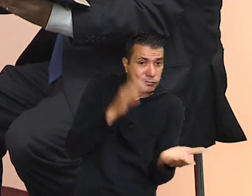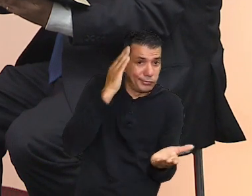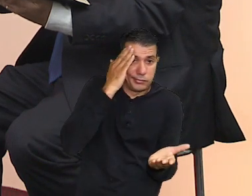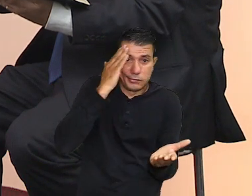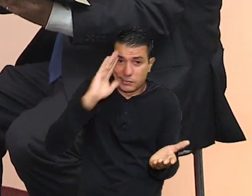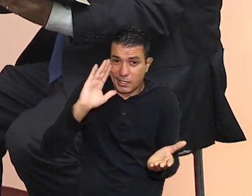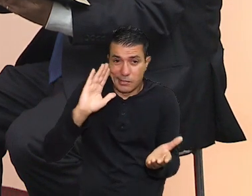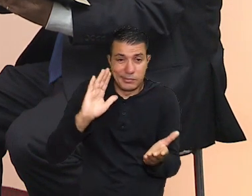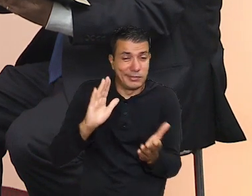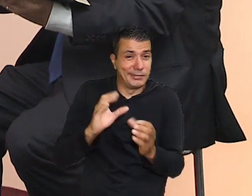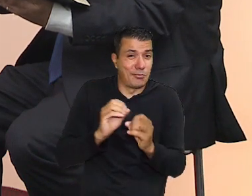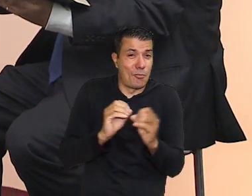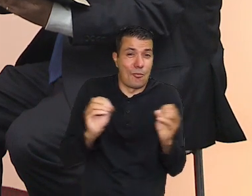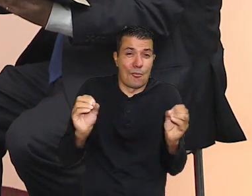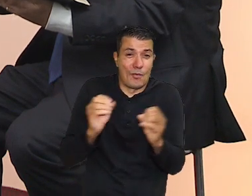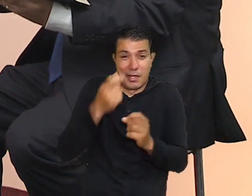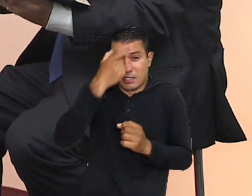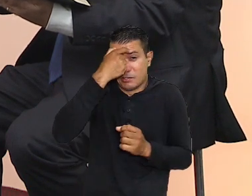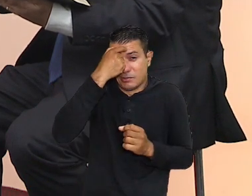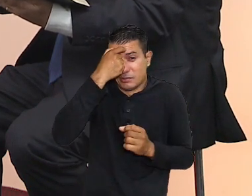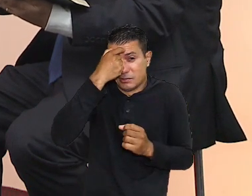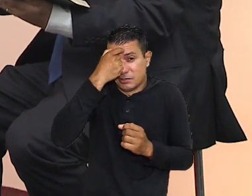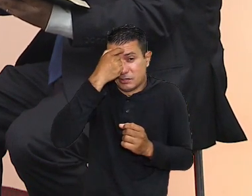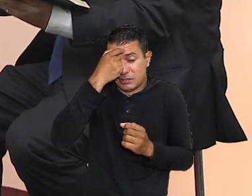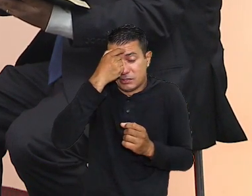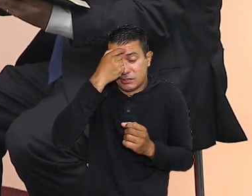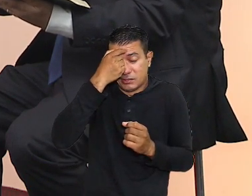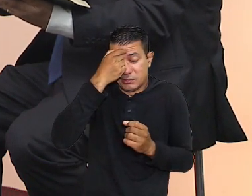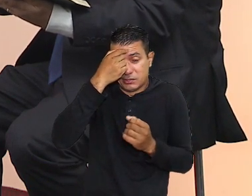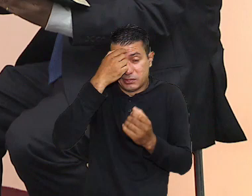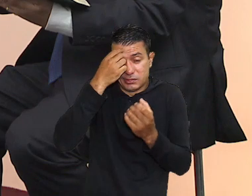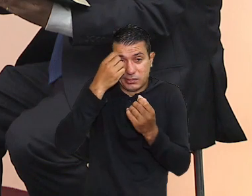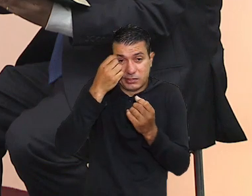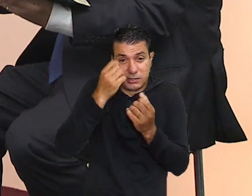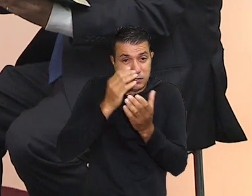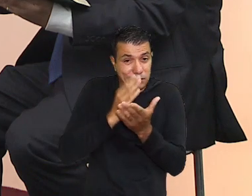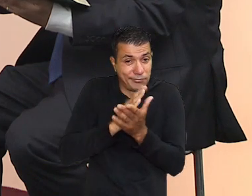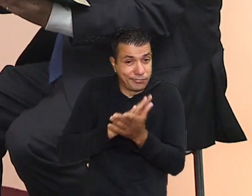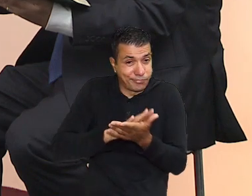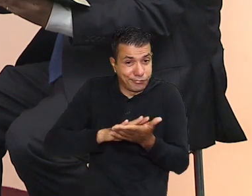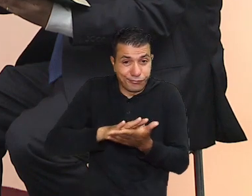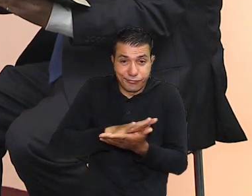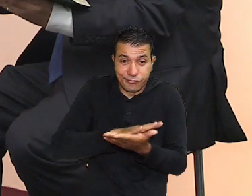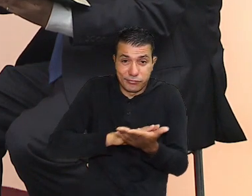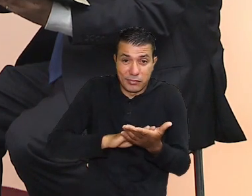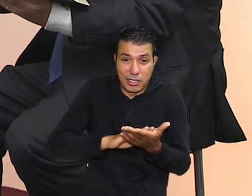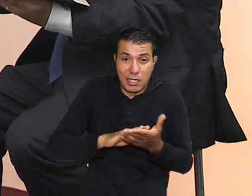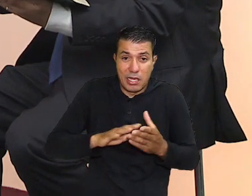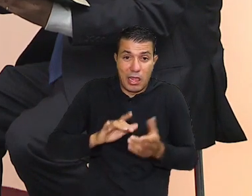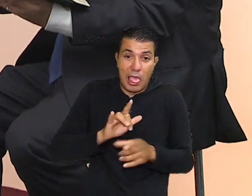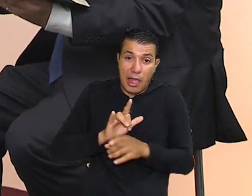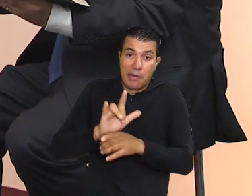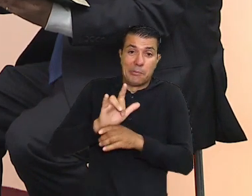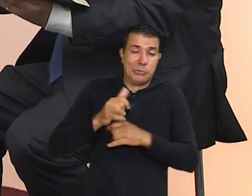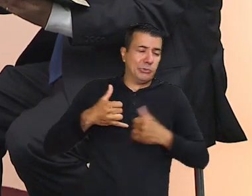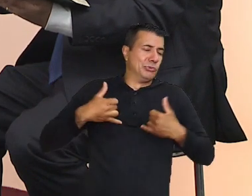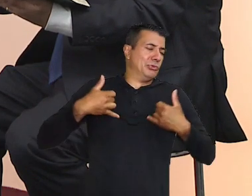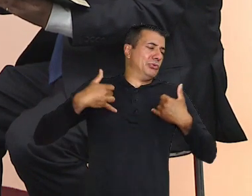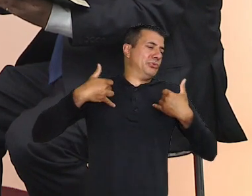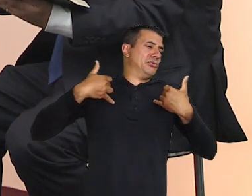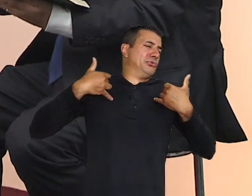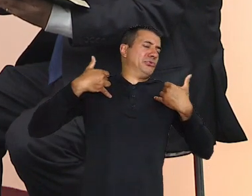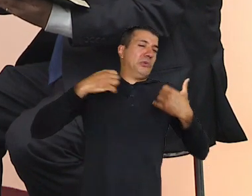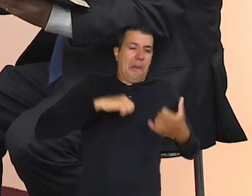recompensa, porque a sua memória jaz no esquecimento. Amor, ódio e inveja para eles